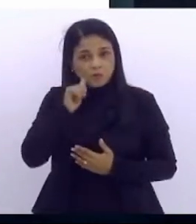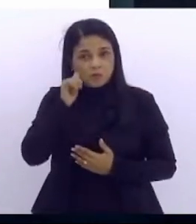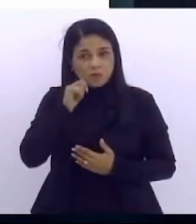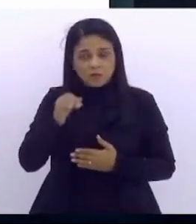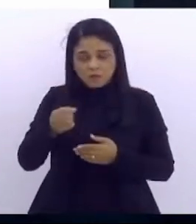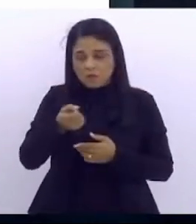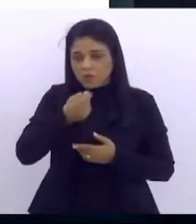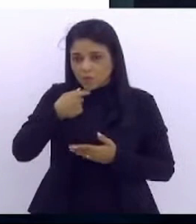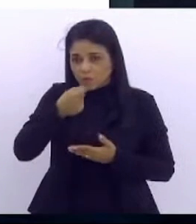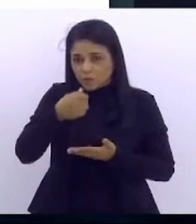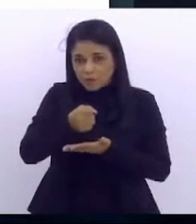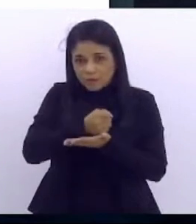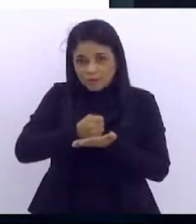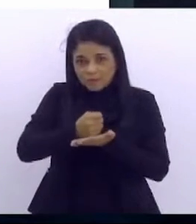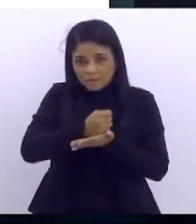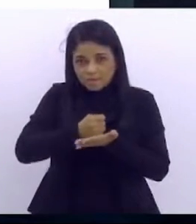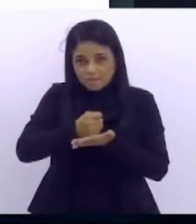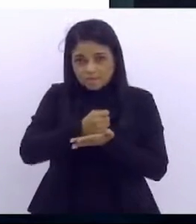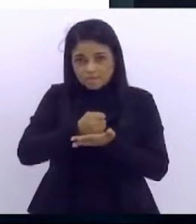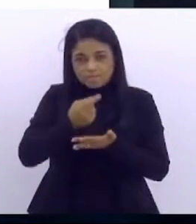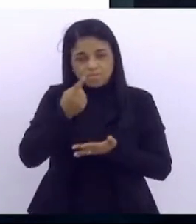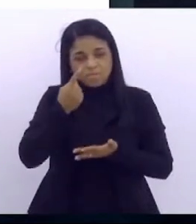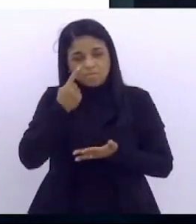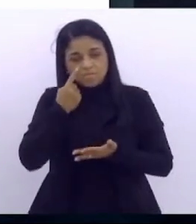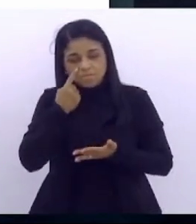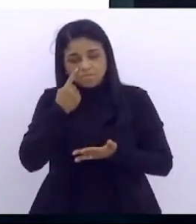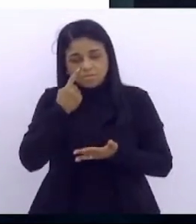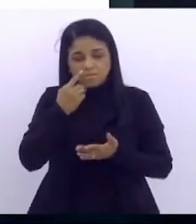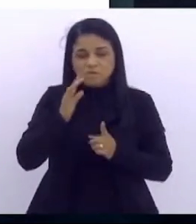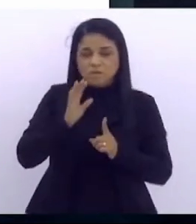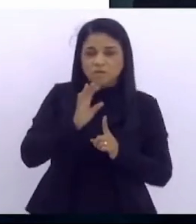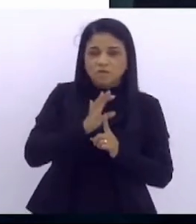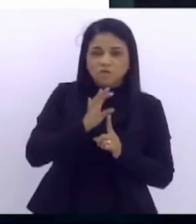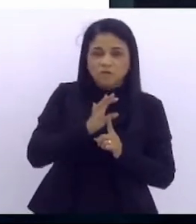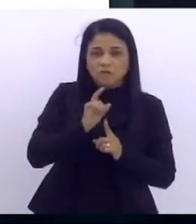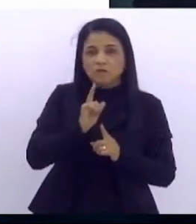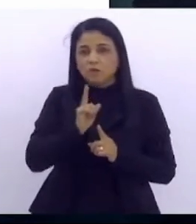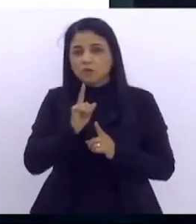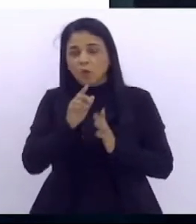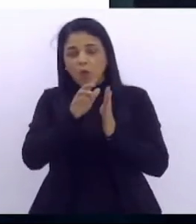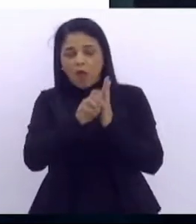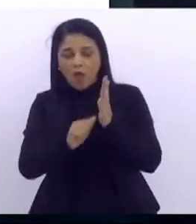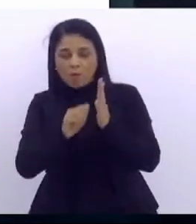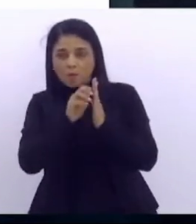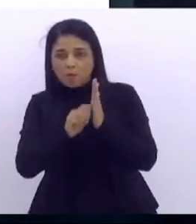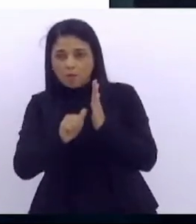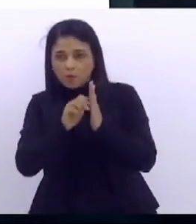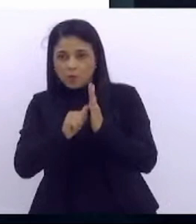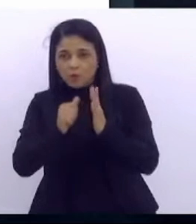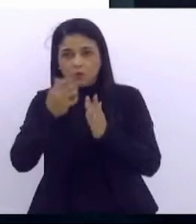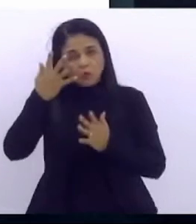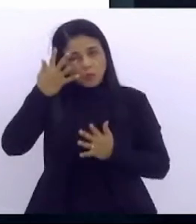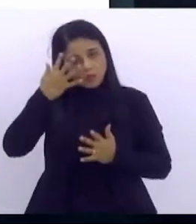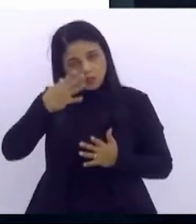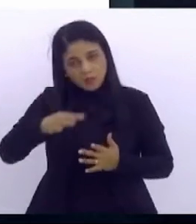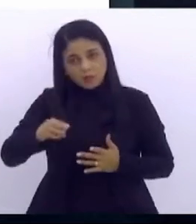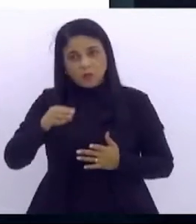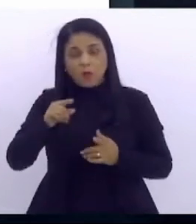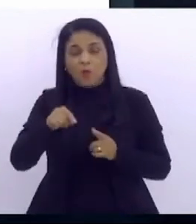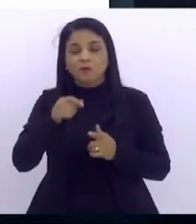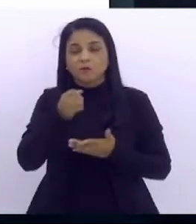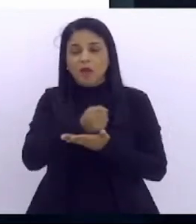tomavam pílula, e aí eles queriam ver se a pílula influenciava no aborto espontâneo quando a pílula